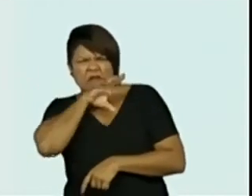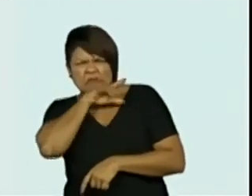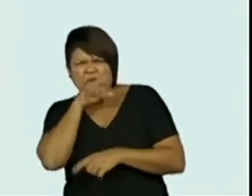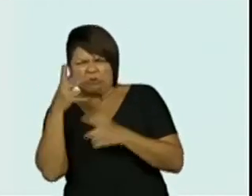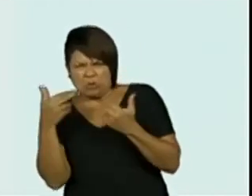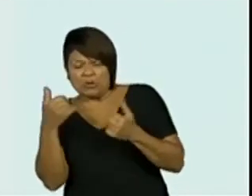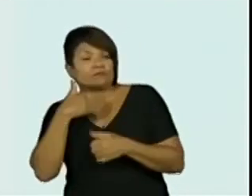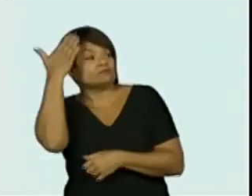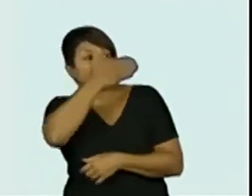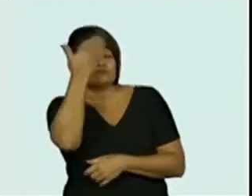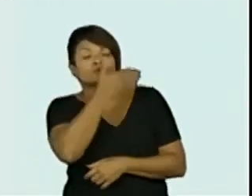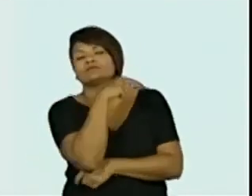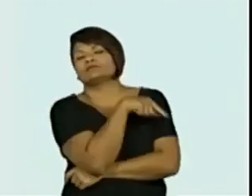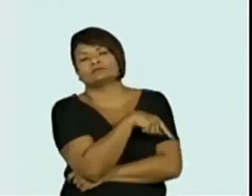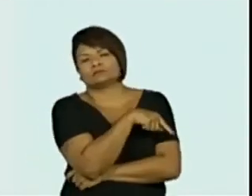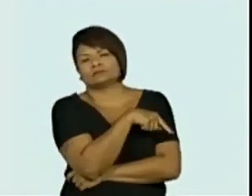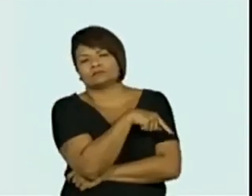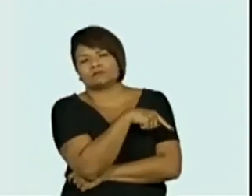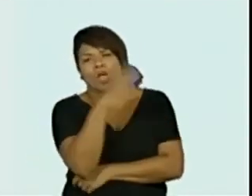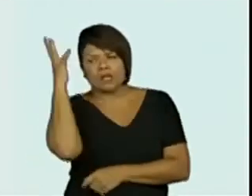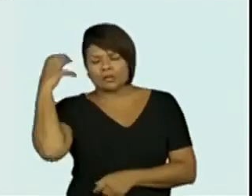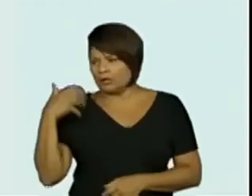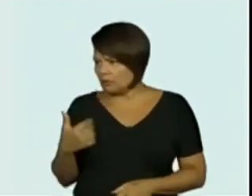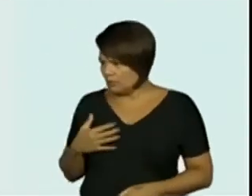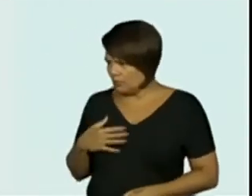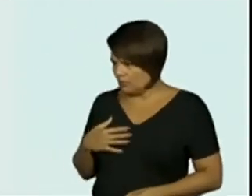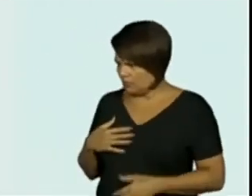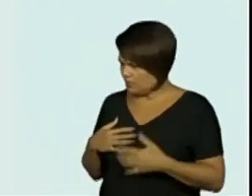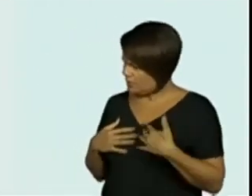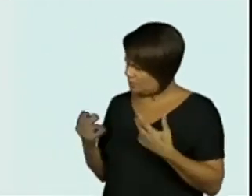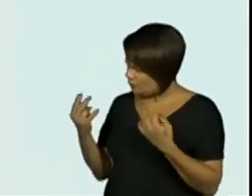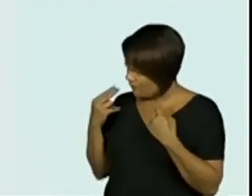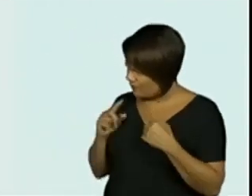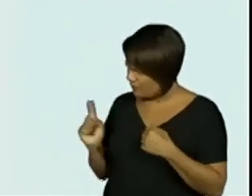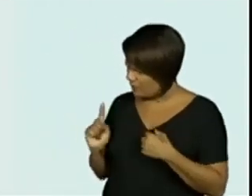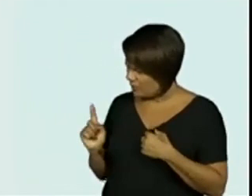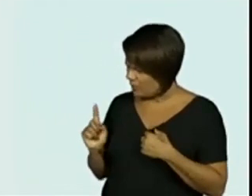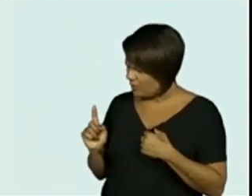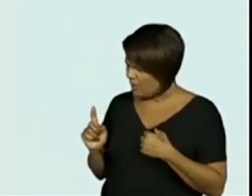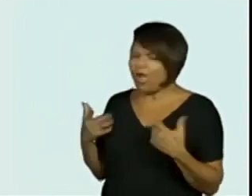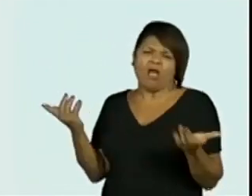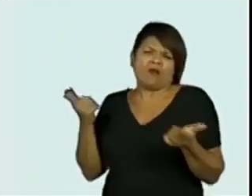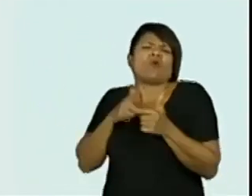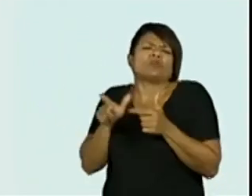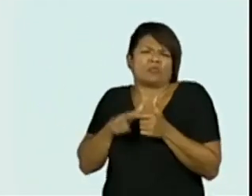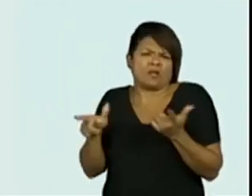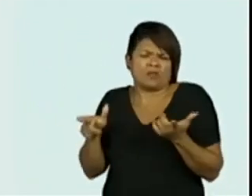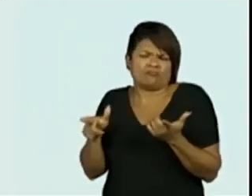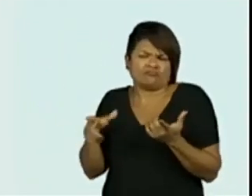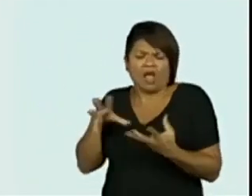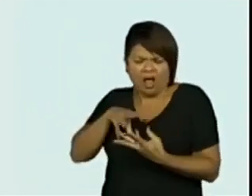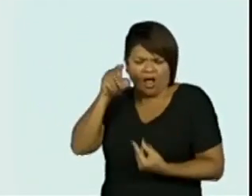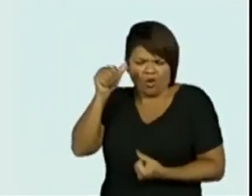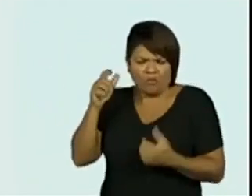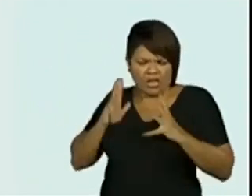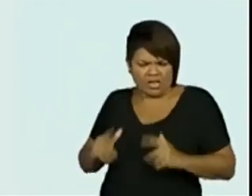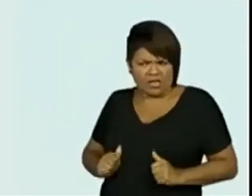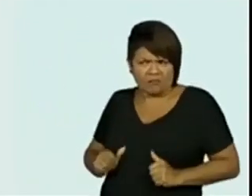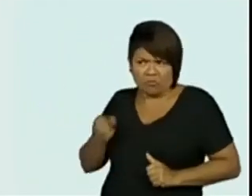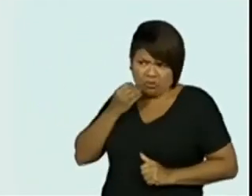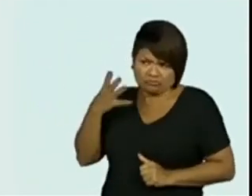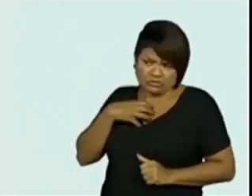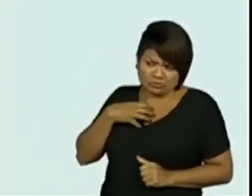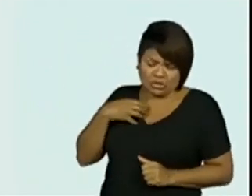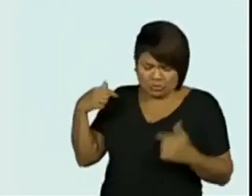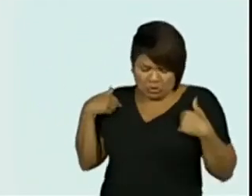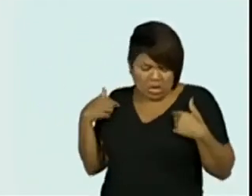Ora, qual o problema? Alma limpa e bons sentimentos, isso ela tinha de sobra. Já os